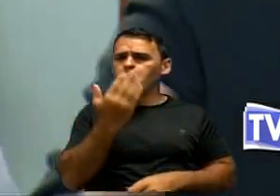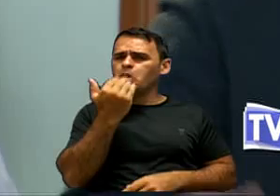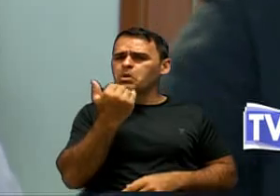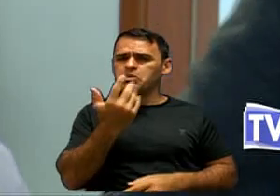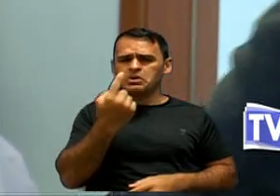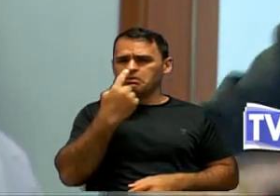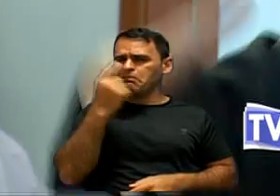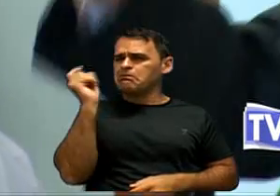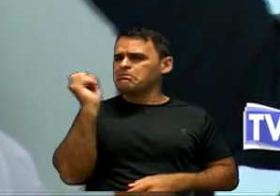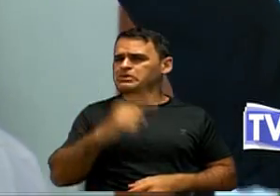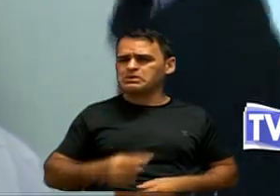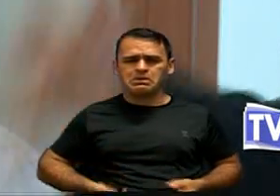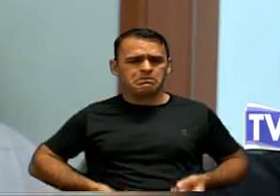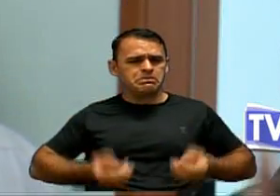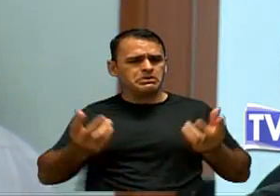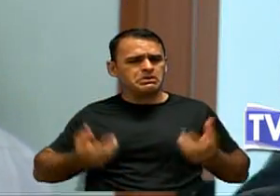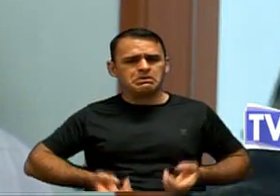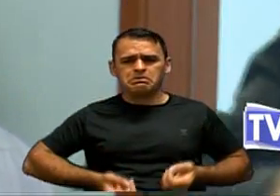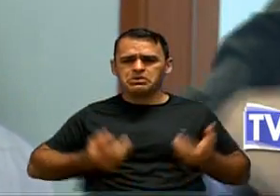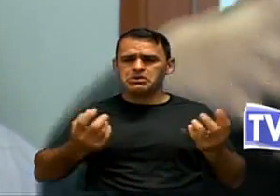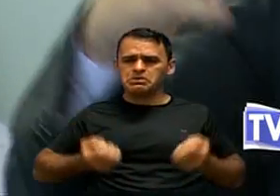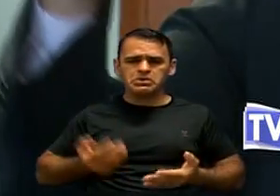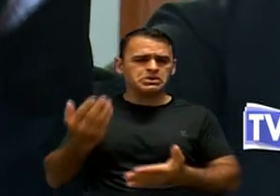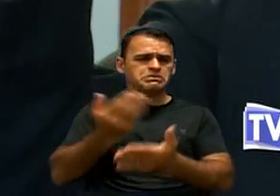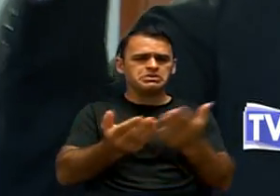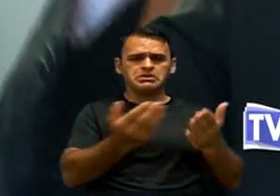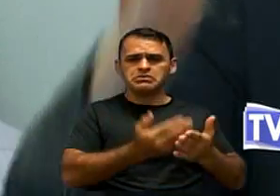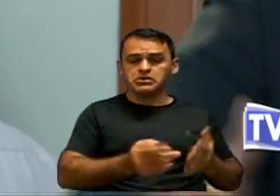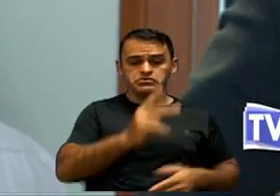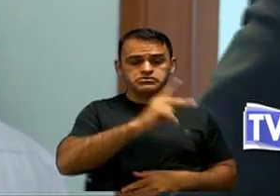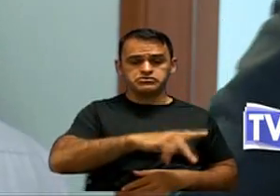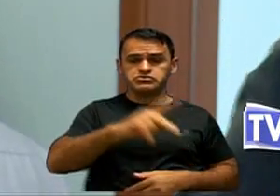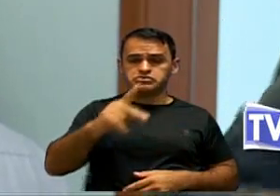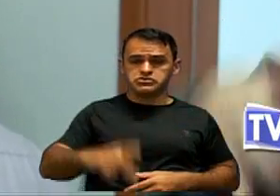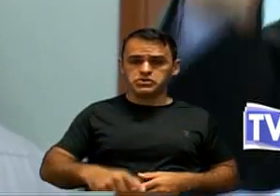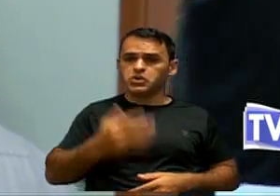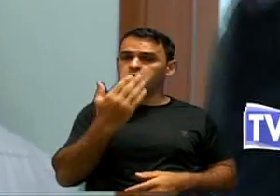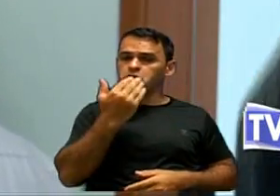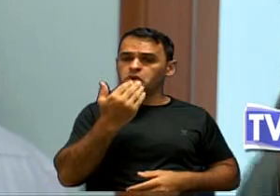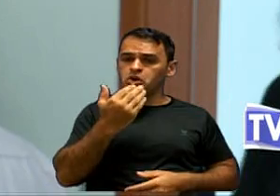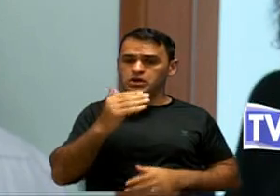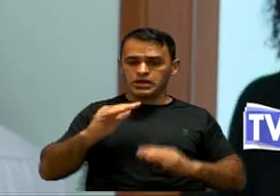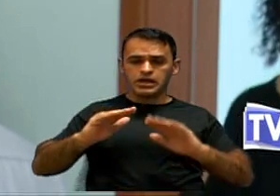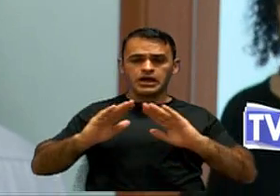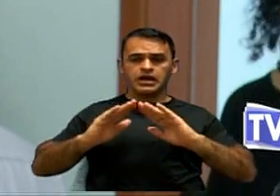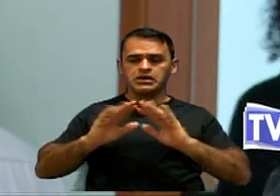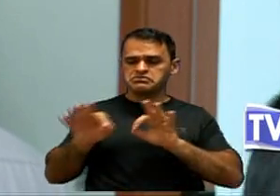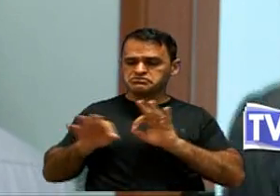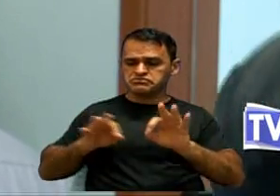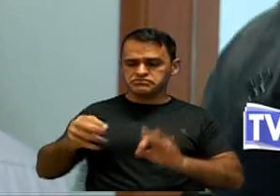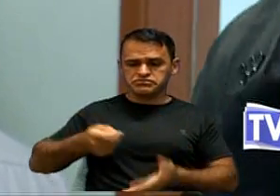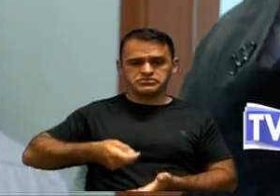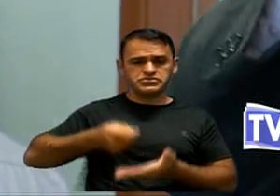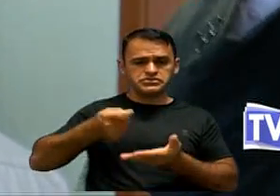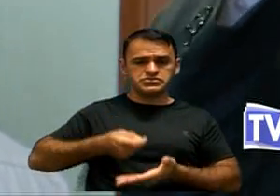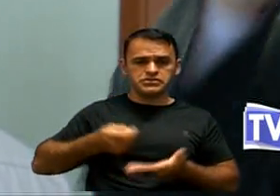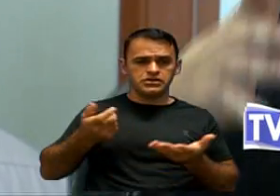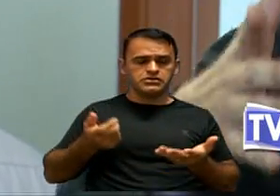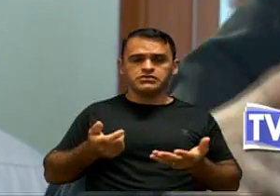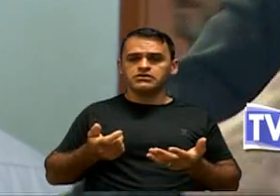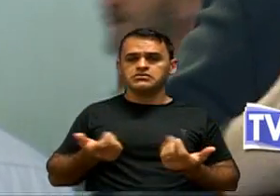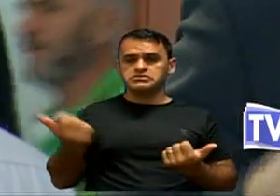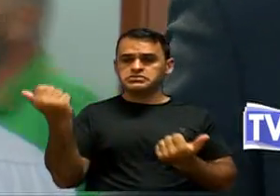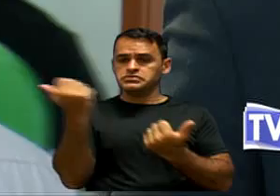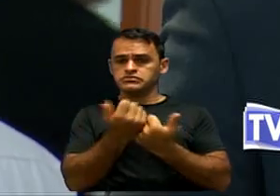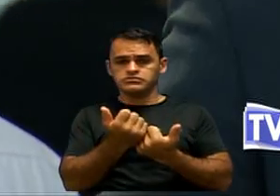no lixo, toneladas de comida no lixo, o professor tendo que levar marmita e o auxiliar também. Além das